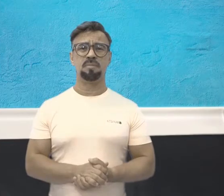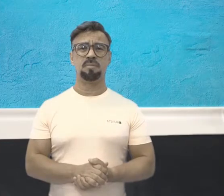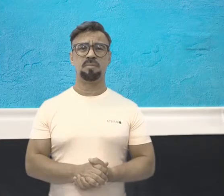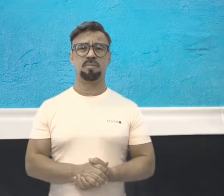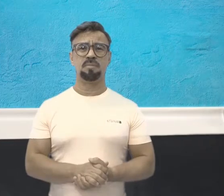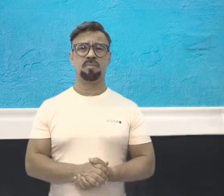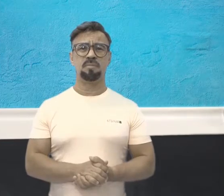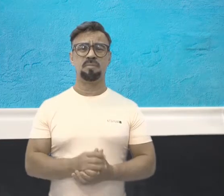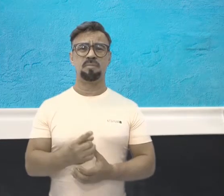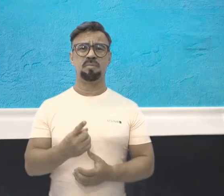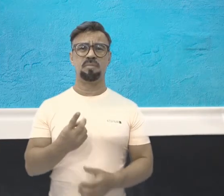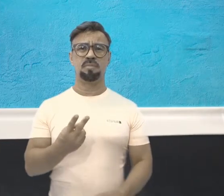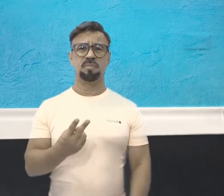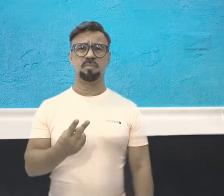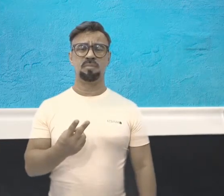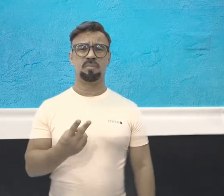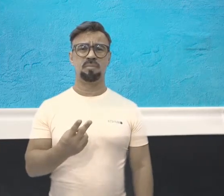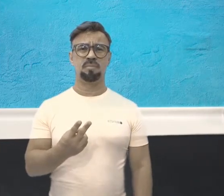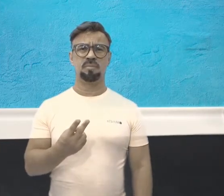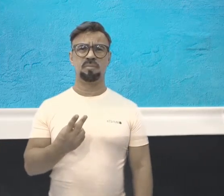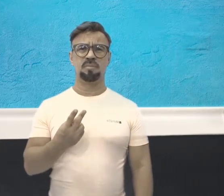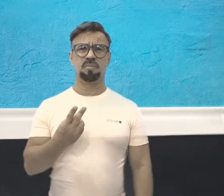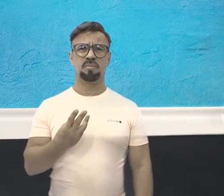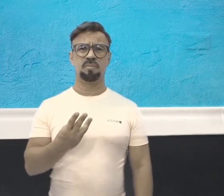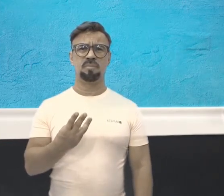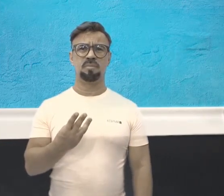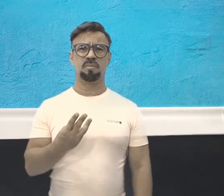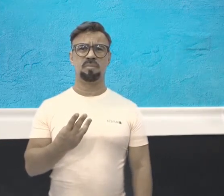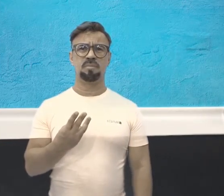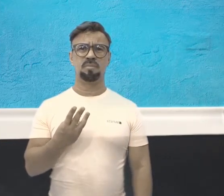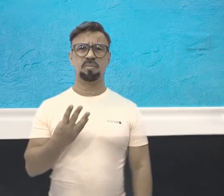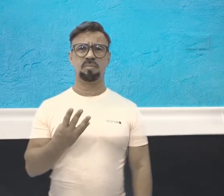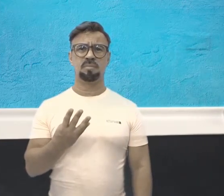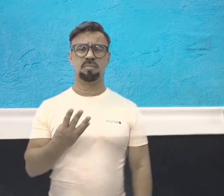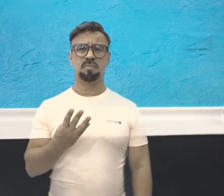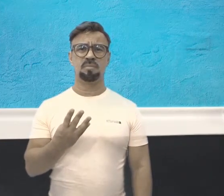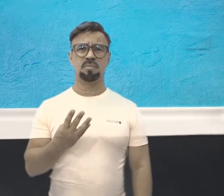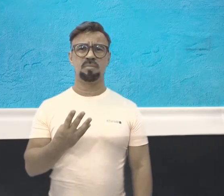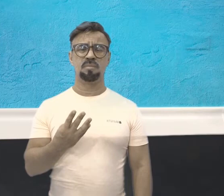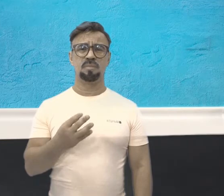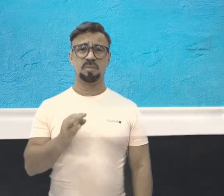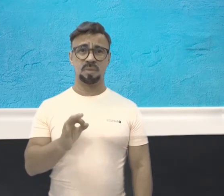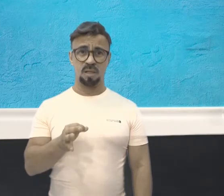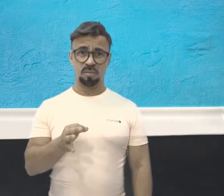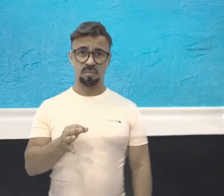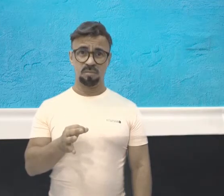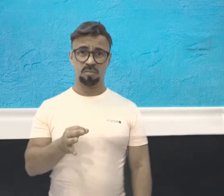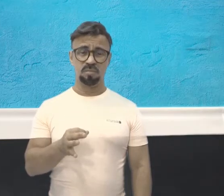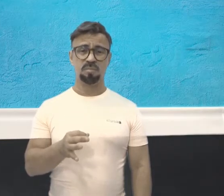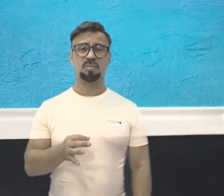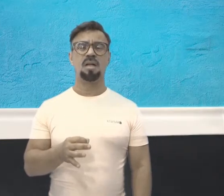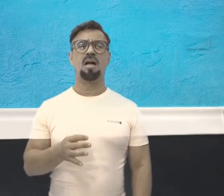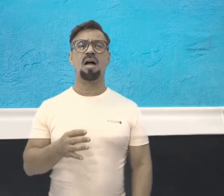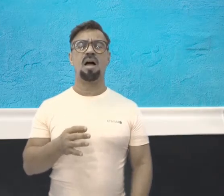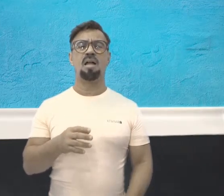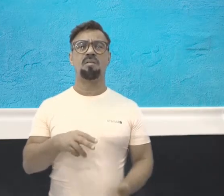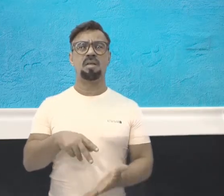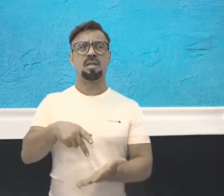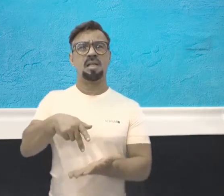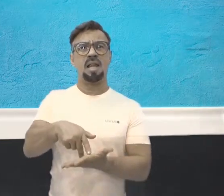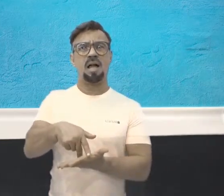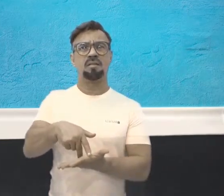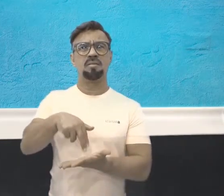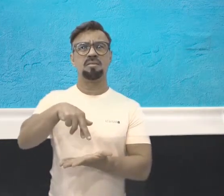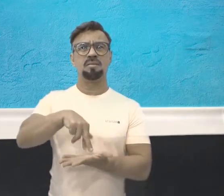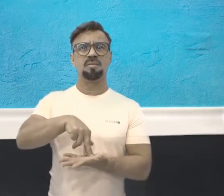mão e saltar para trás um dois três quatro certo e a gente vai saltar para o lado